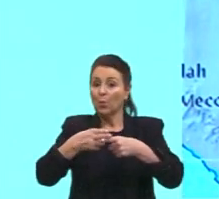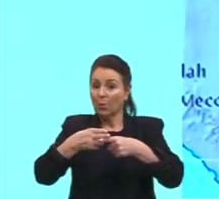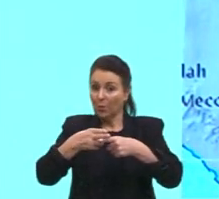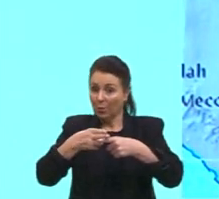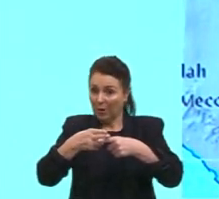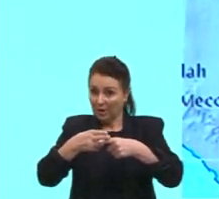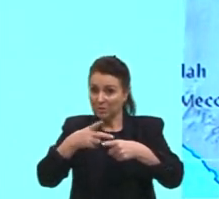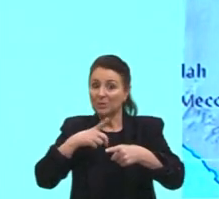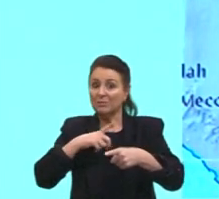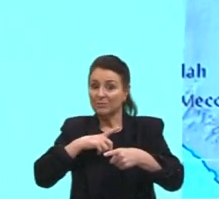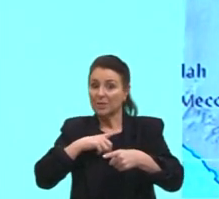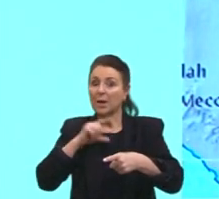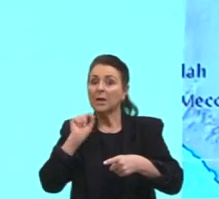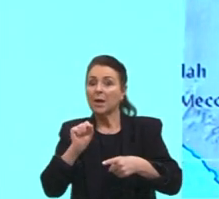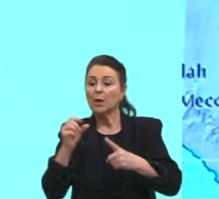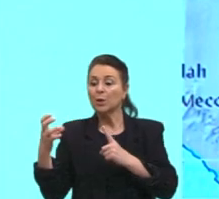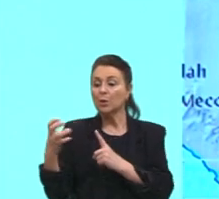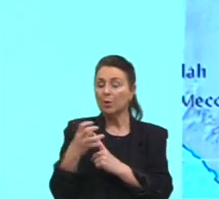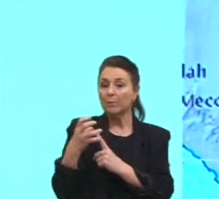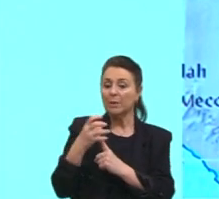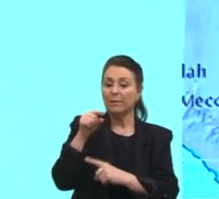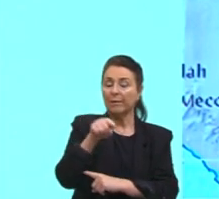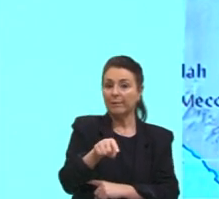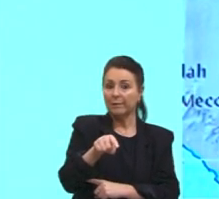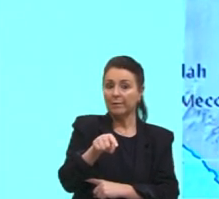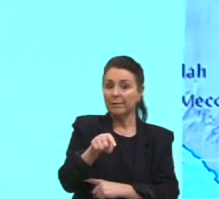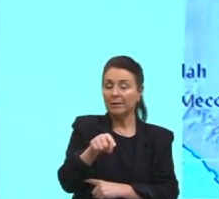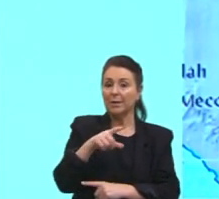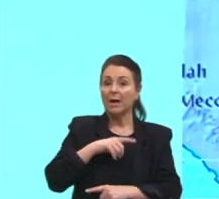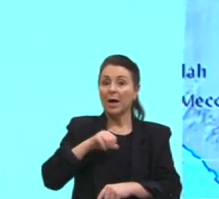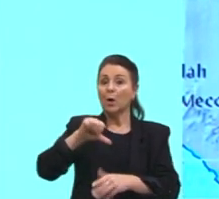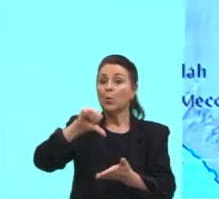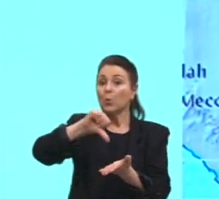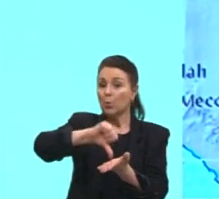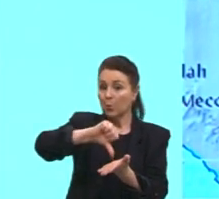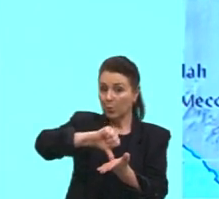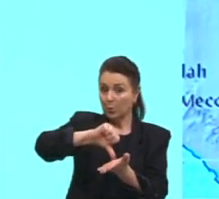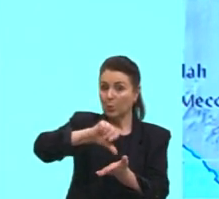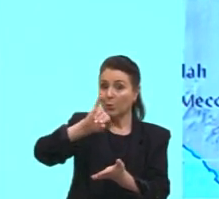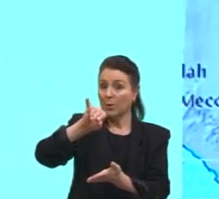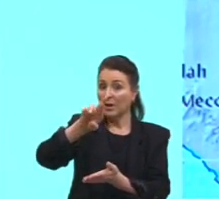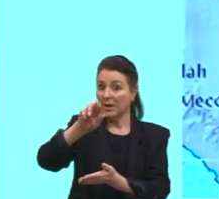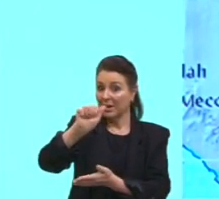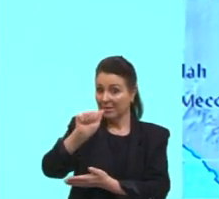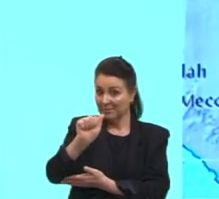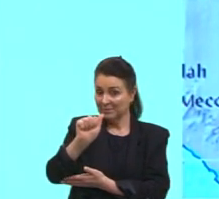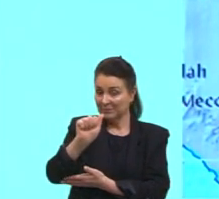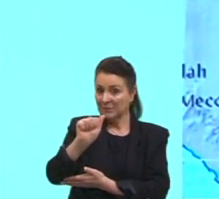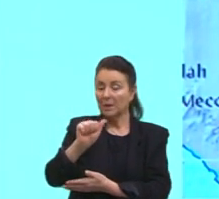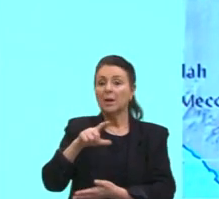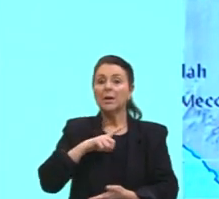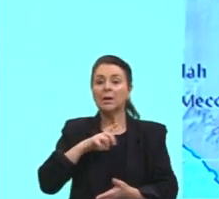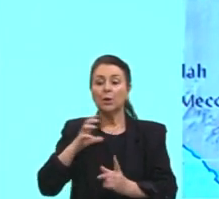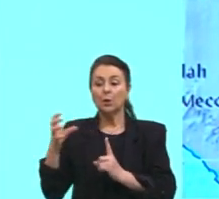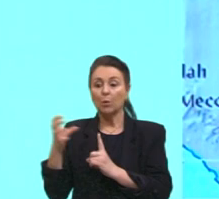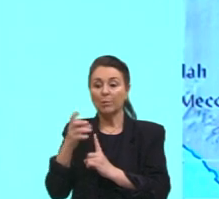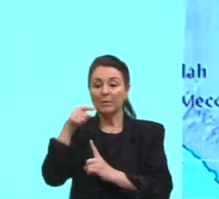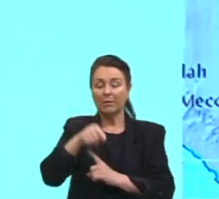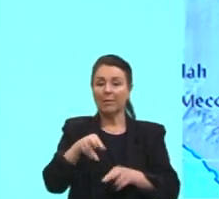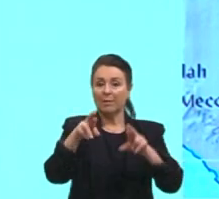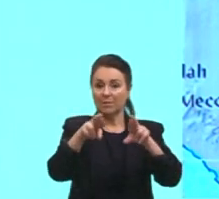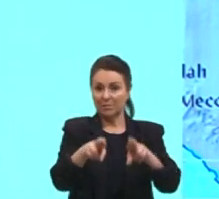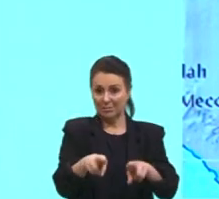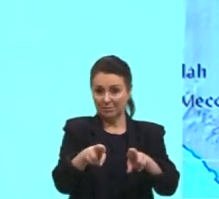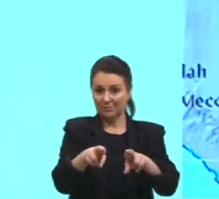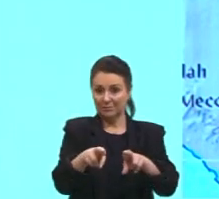tá o Estreito quem domina isso aqui é justamente o Irã né os que fica dominando essa região aqui tá